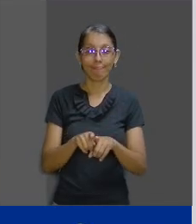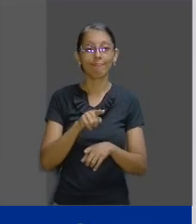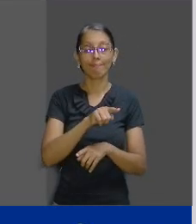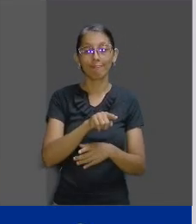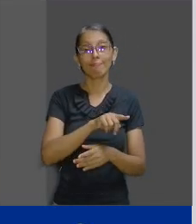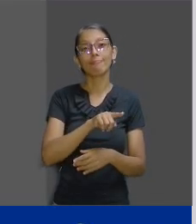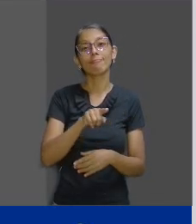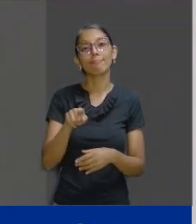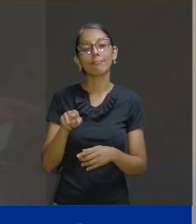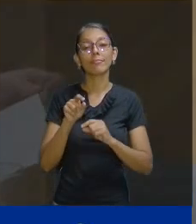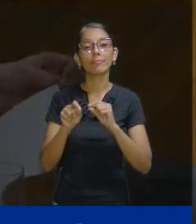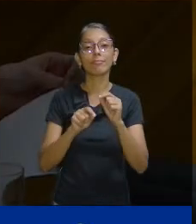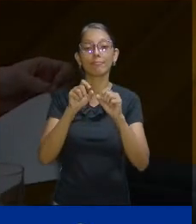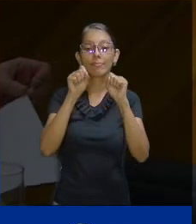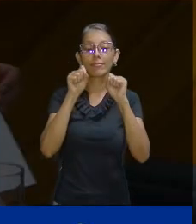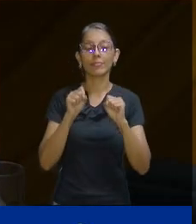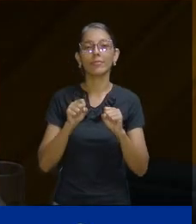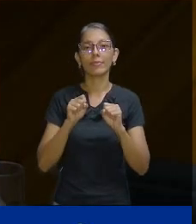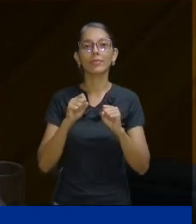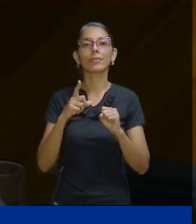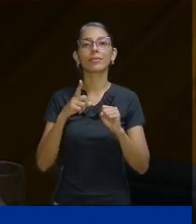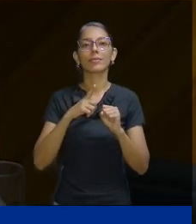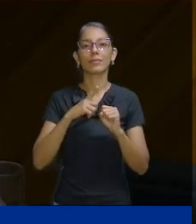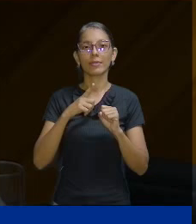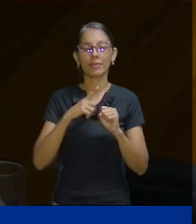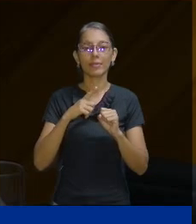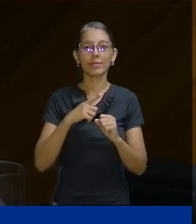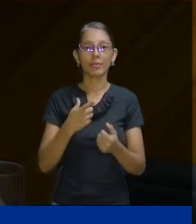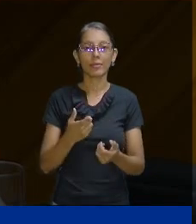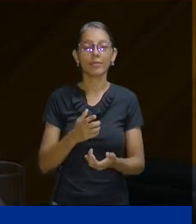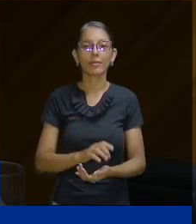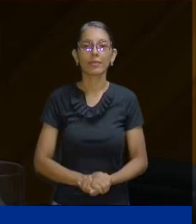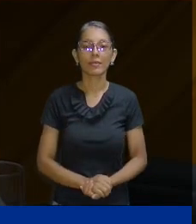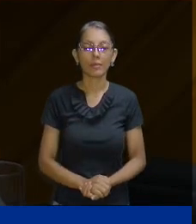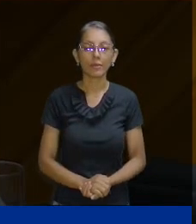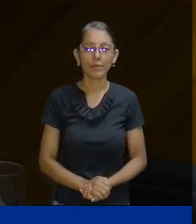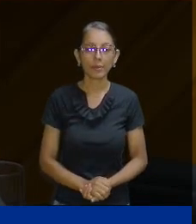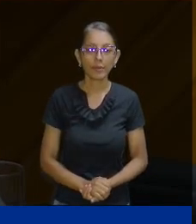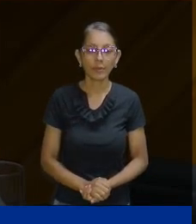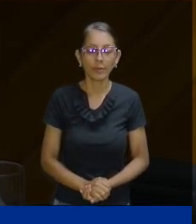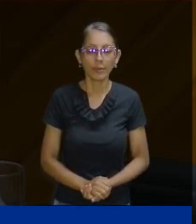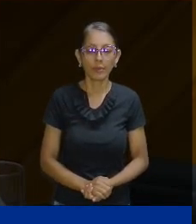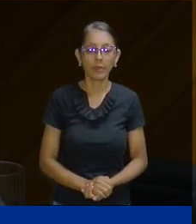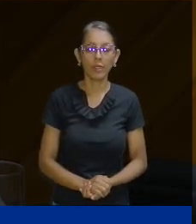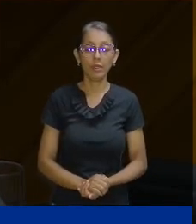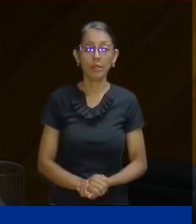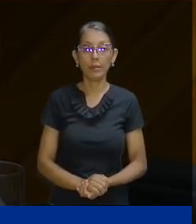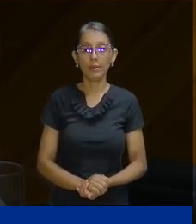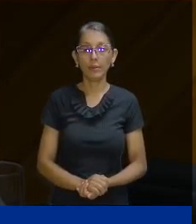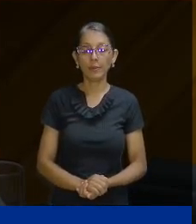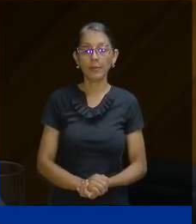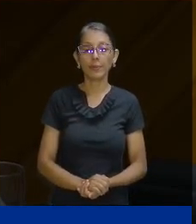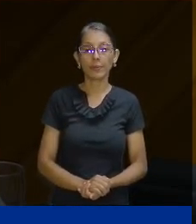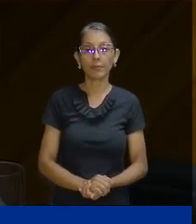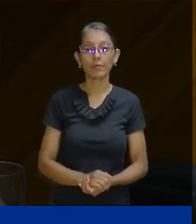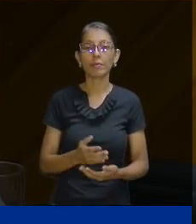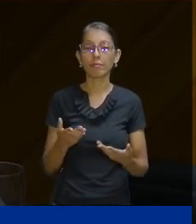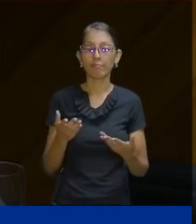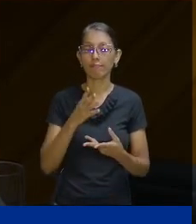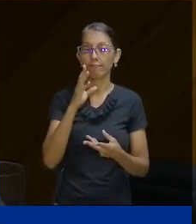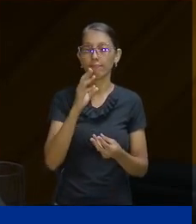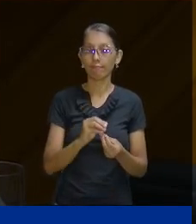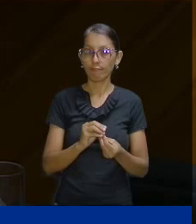testemunhas arroladas pelos investigados confirmam que esses diálogos ocorreram. Por fim, vale apenas, para